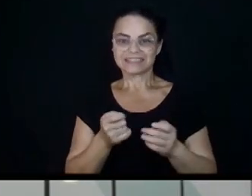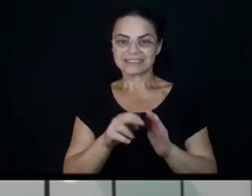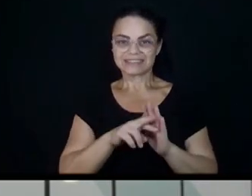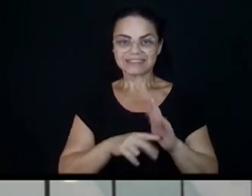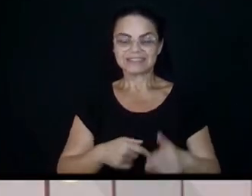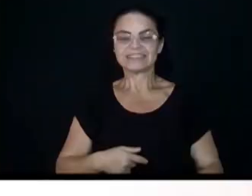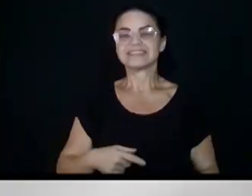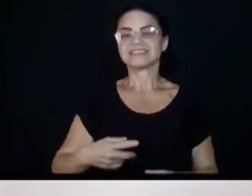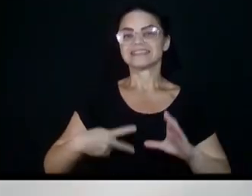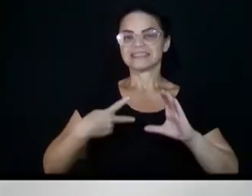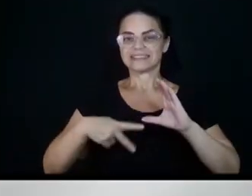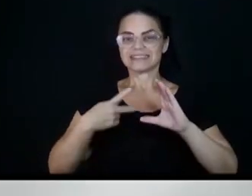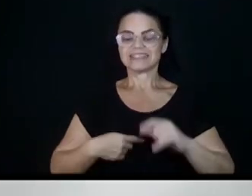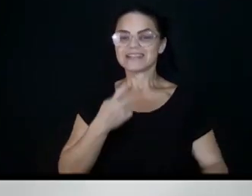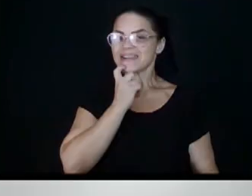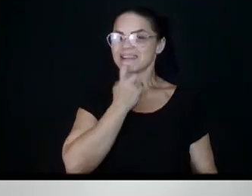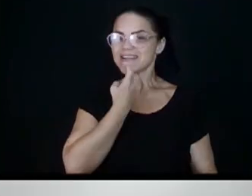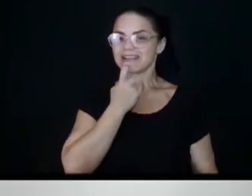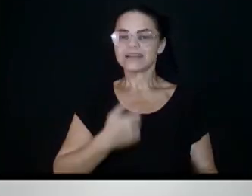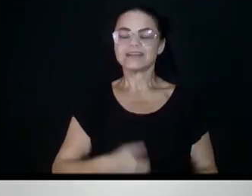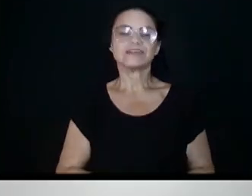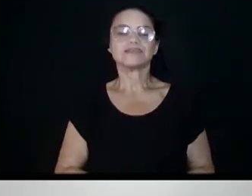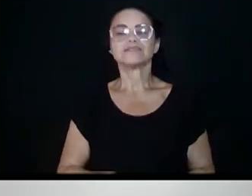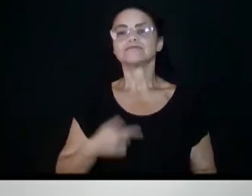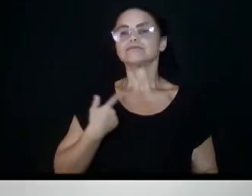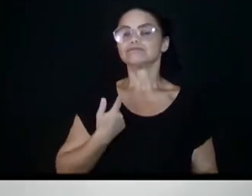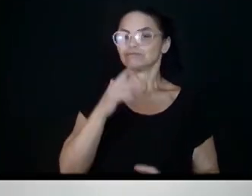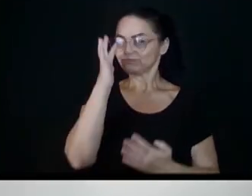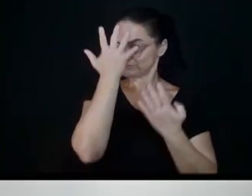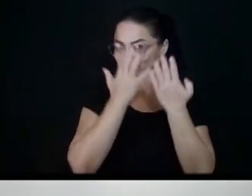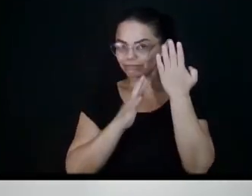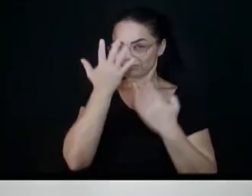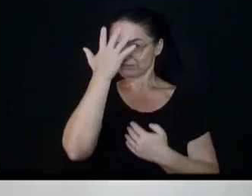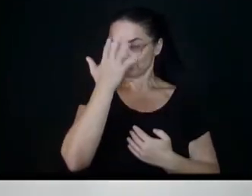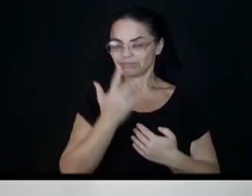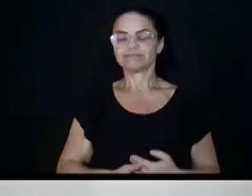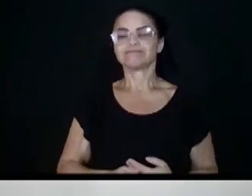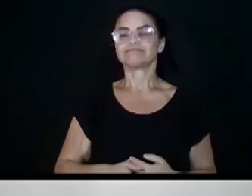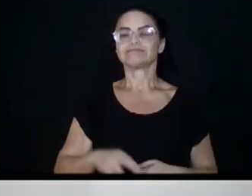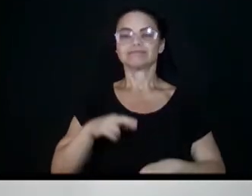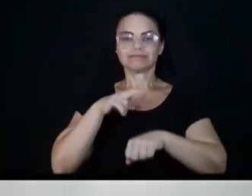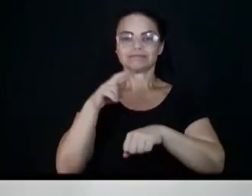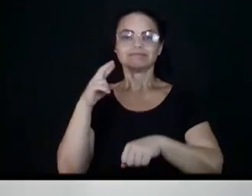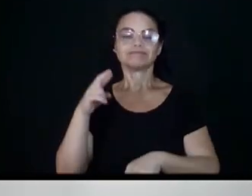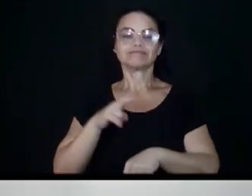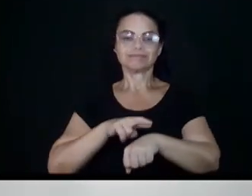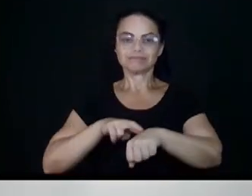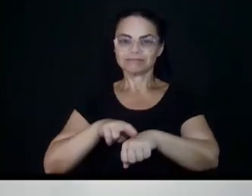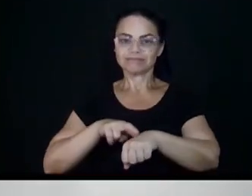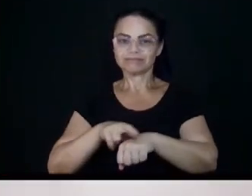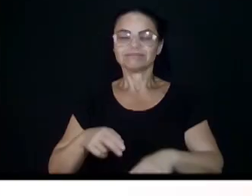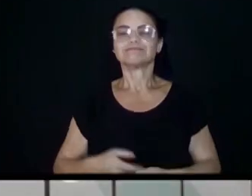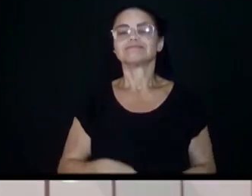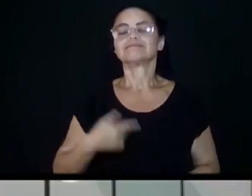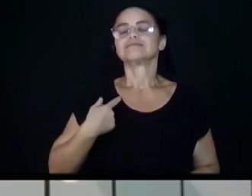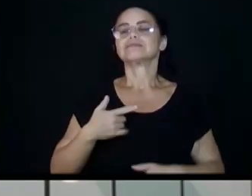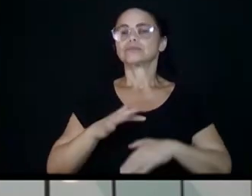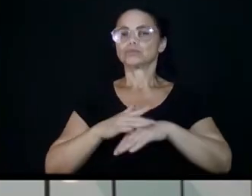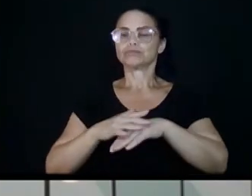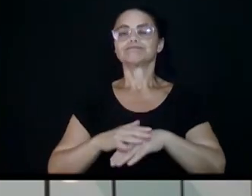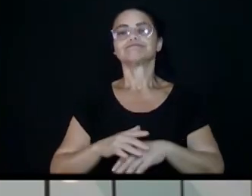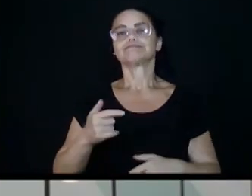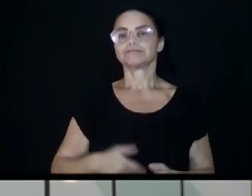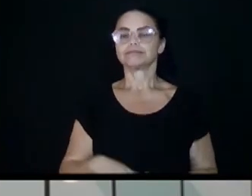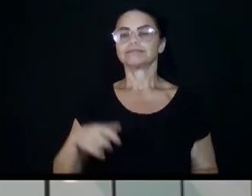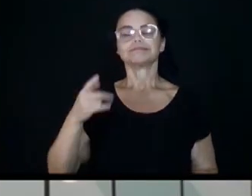vamos falar sobre Fevereiro Roxo, campanha nacional de conscientização sobre doenças crônicas sem cura,